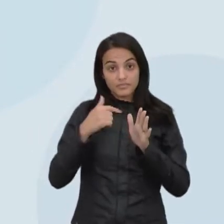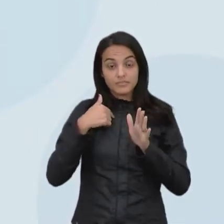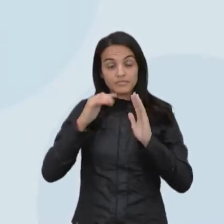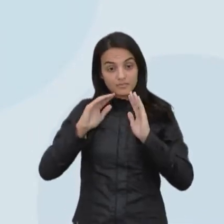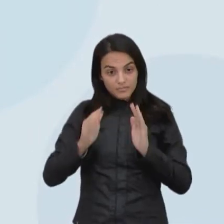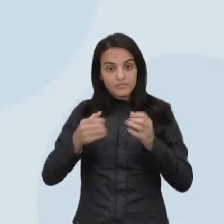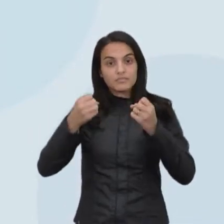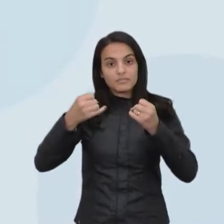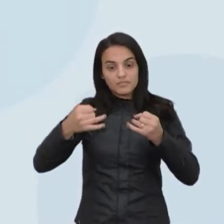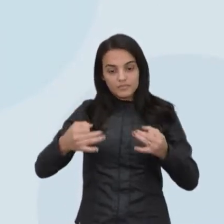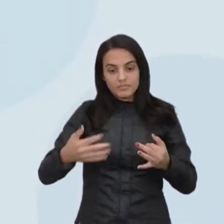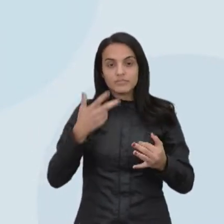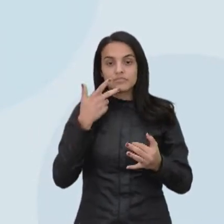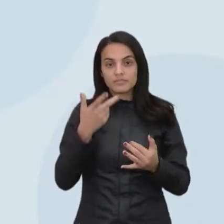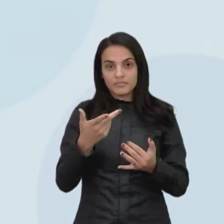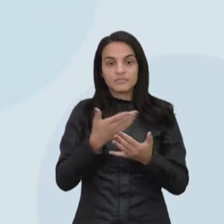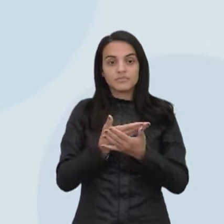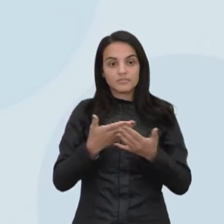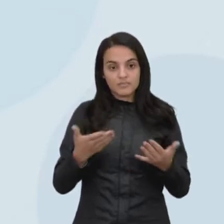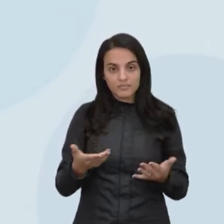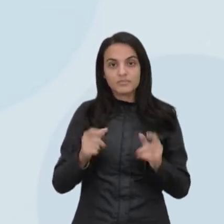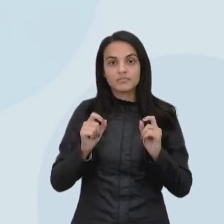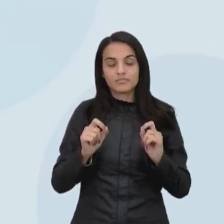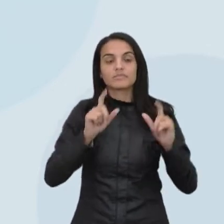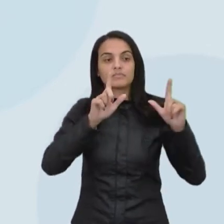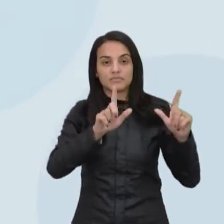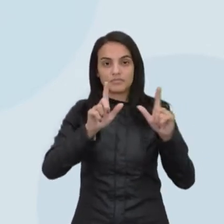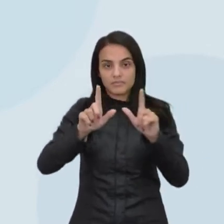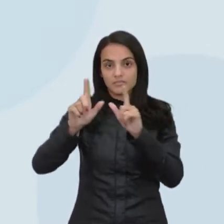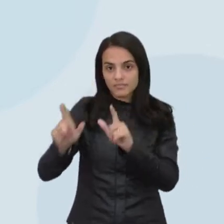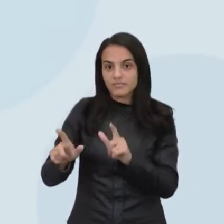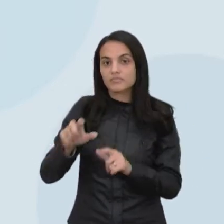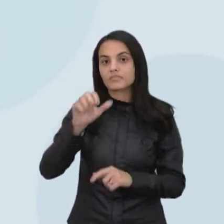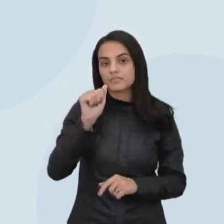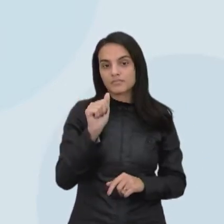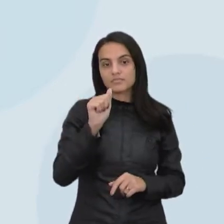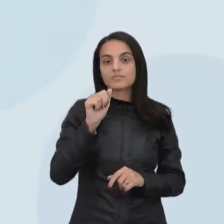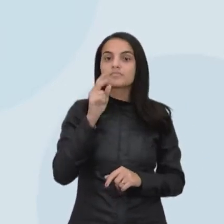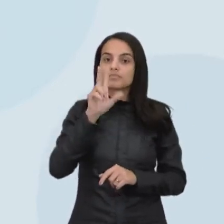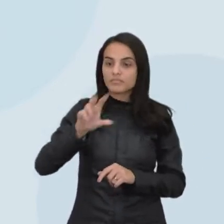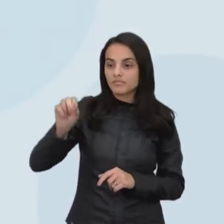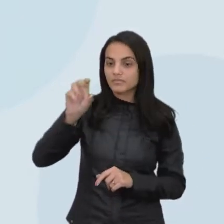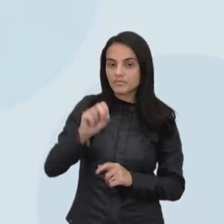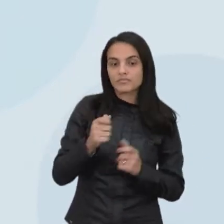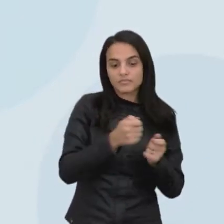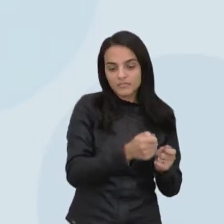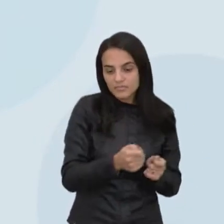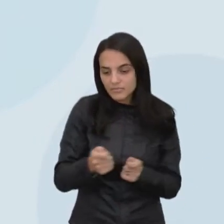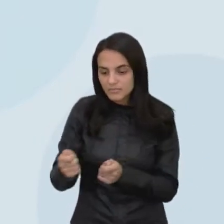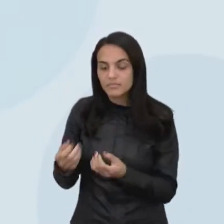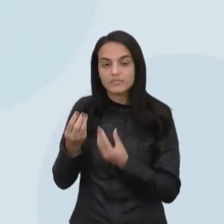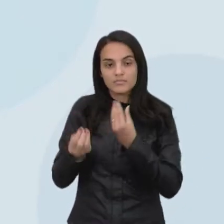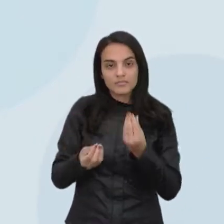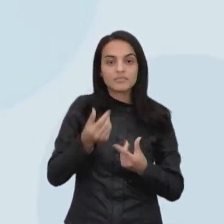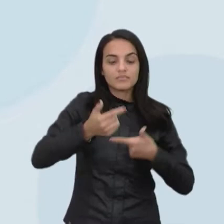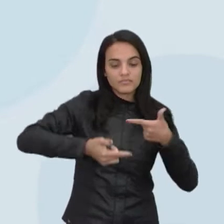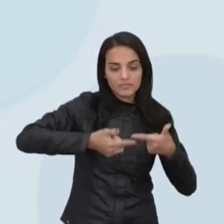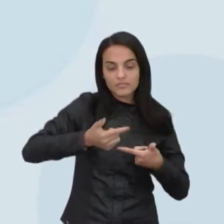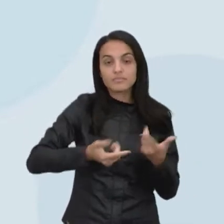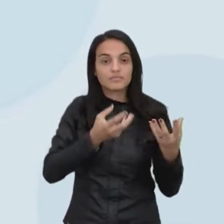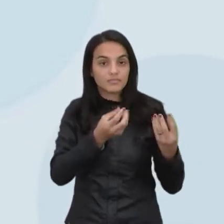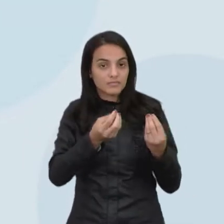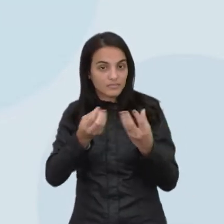tinha falado um pouquinho a respeito da exposição aos agrotóxicos, por exemplo, por meio do trabalho. Então, muitos